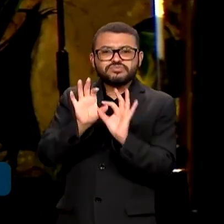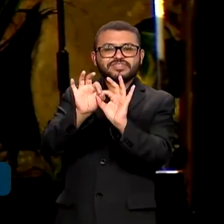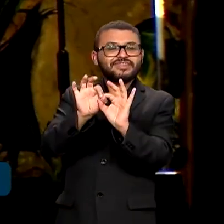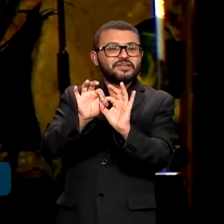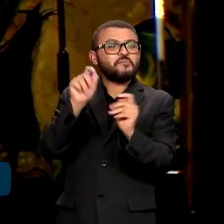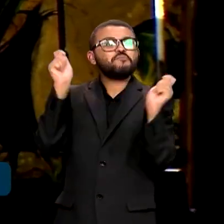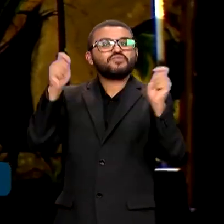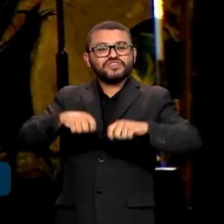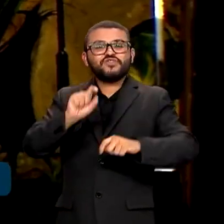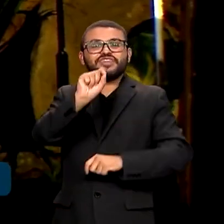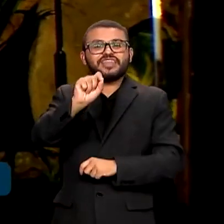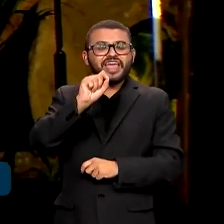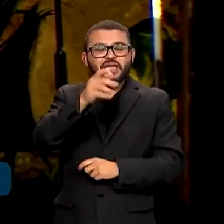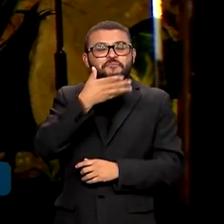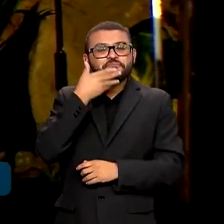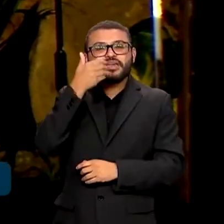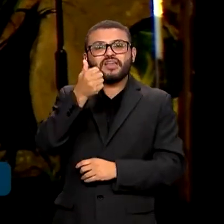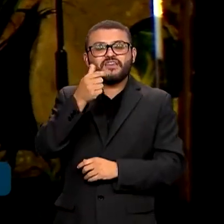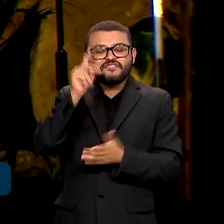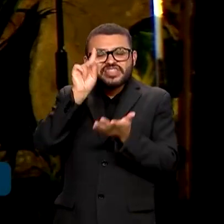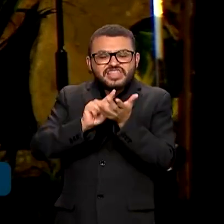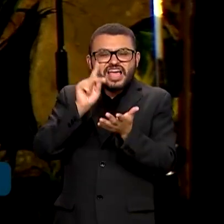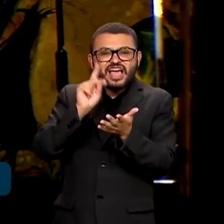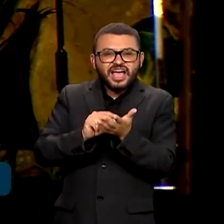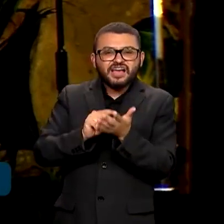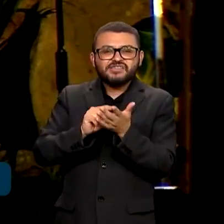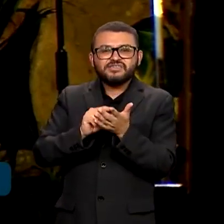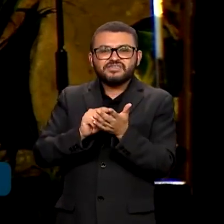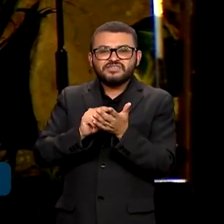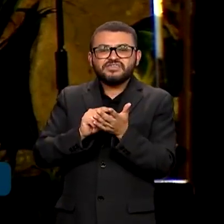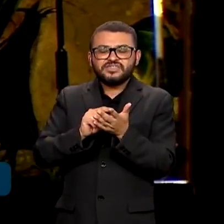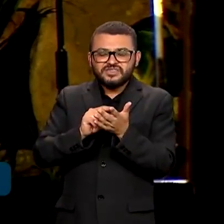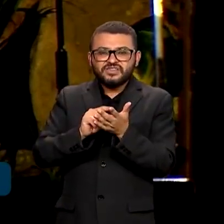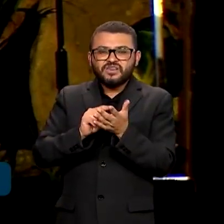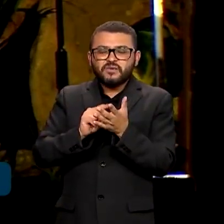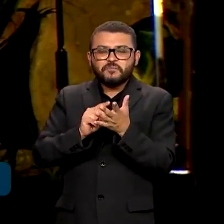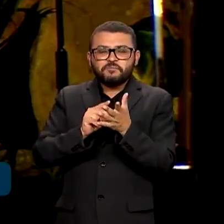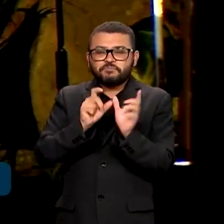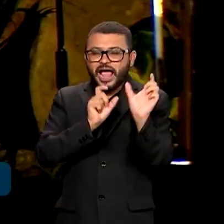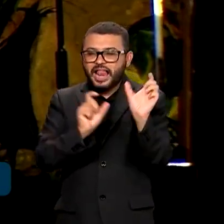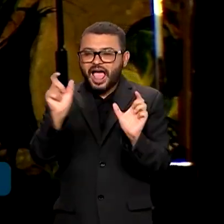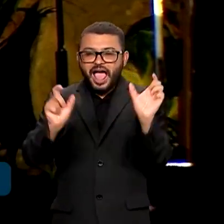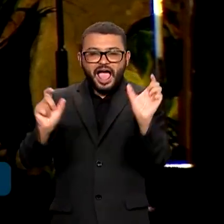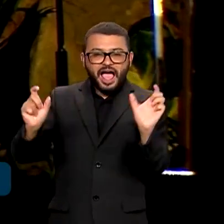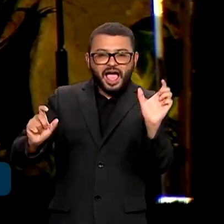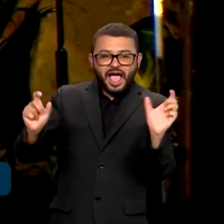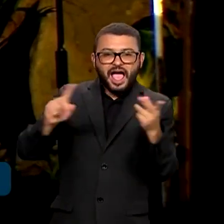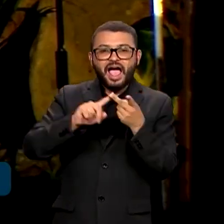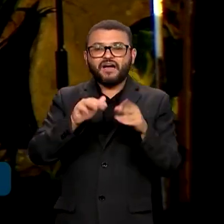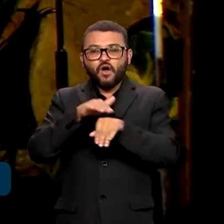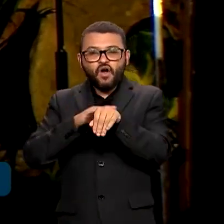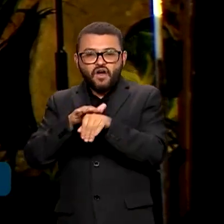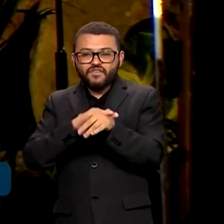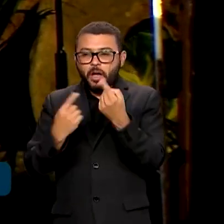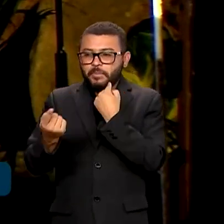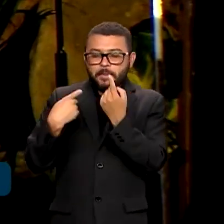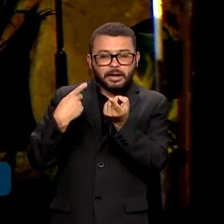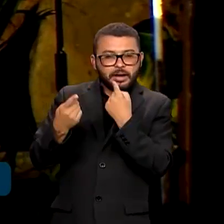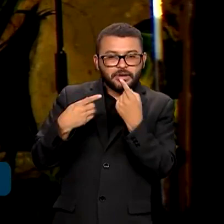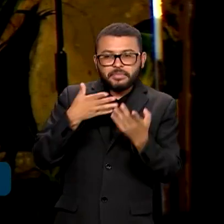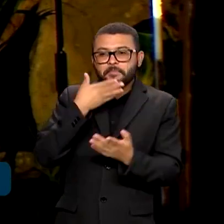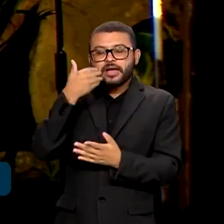ter aqui um verdadeiro cipuau de palavras, de conversas.